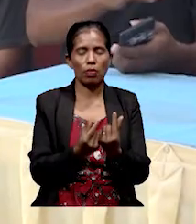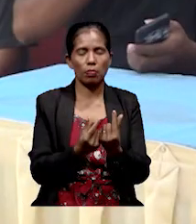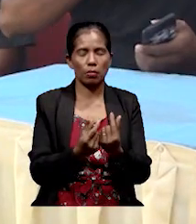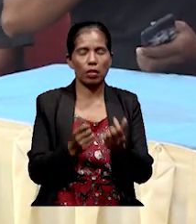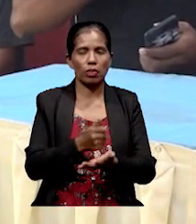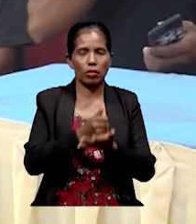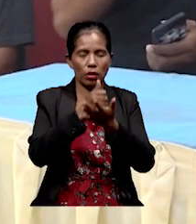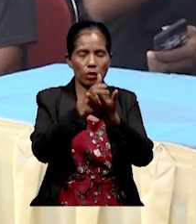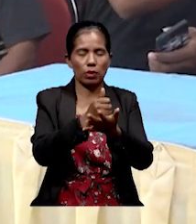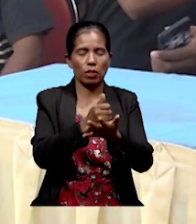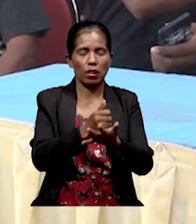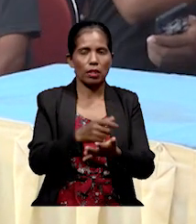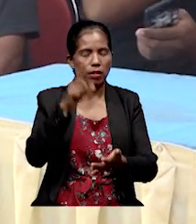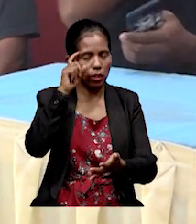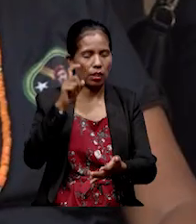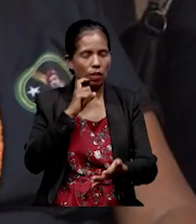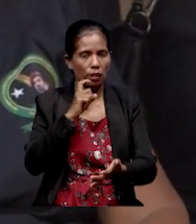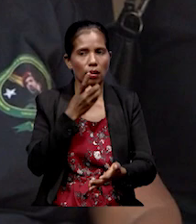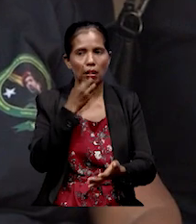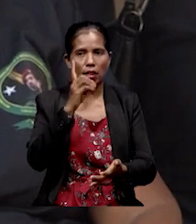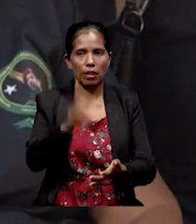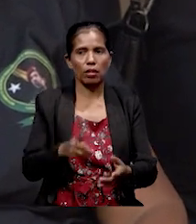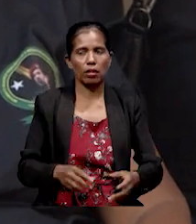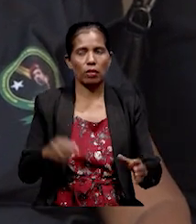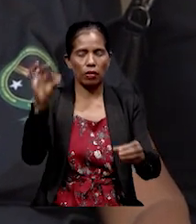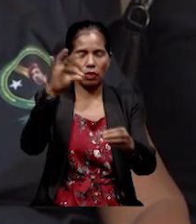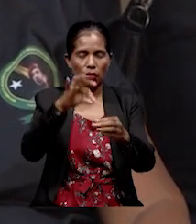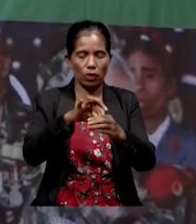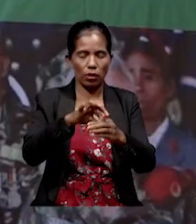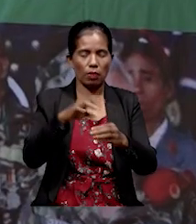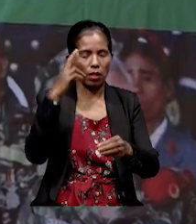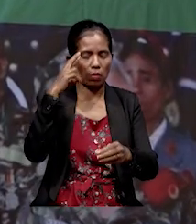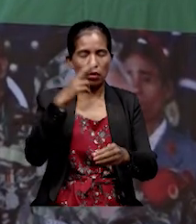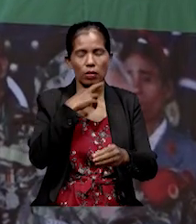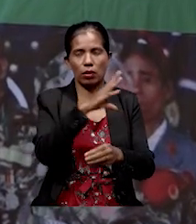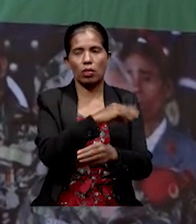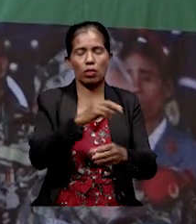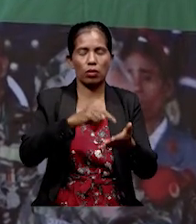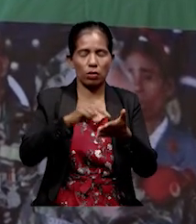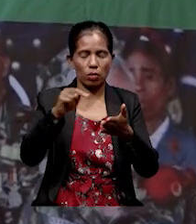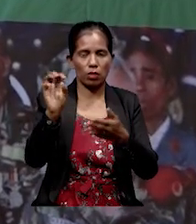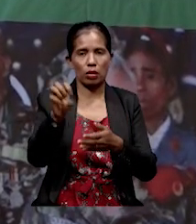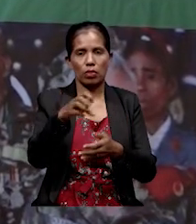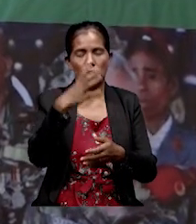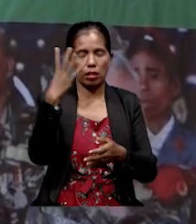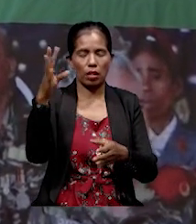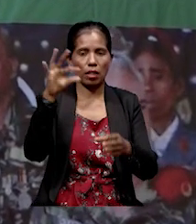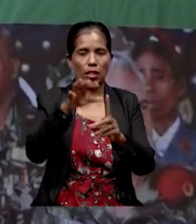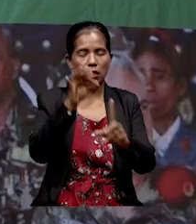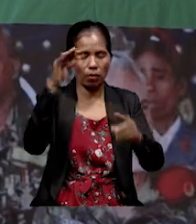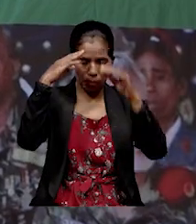que a Mucurasi declara se vota para candidato a presidente da República, José Hermes Horta, o número sorteio será um resenhat e a eleição